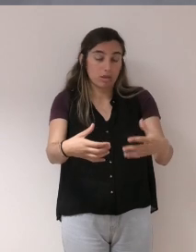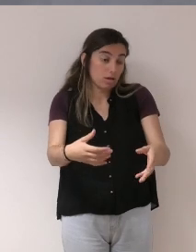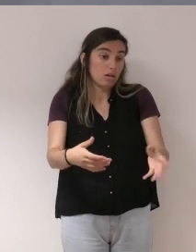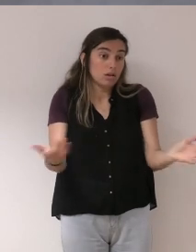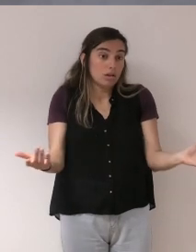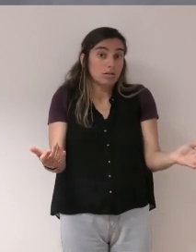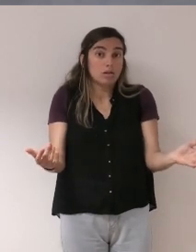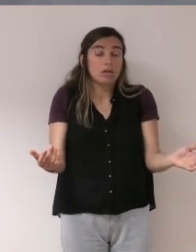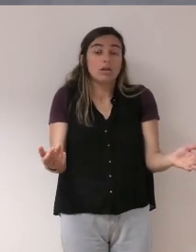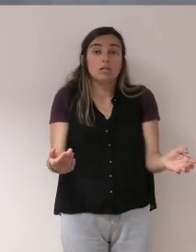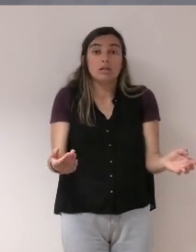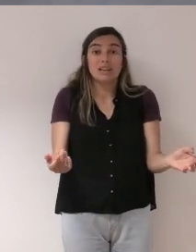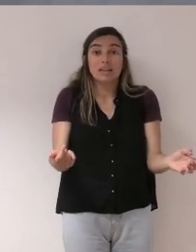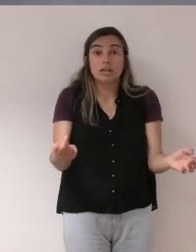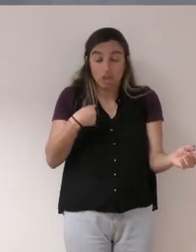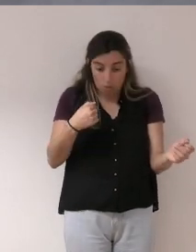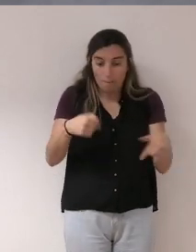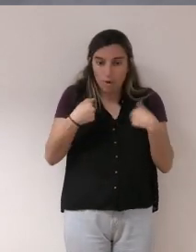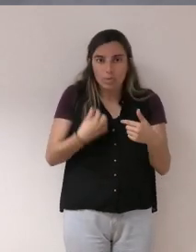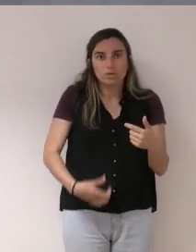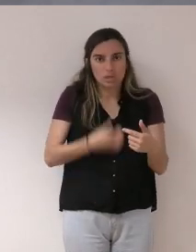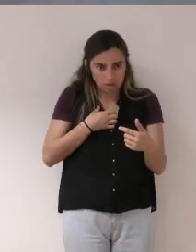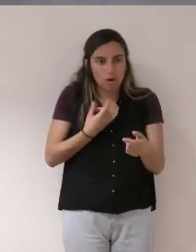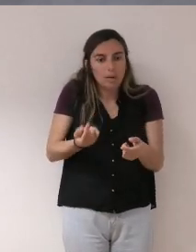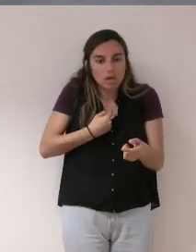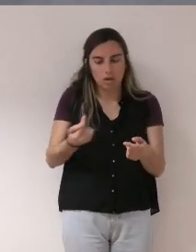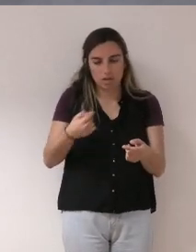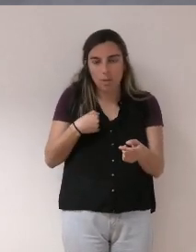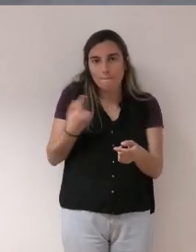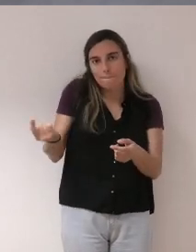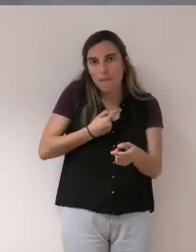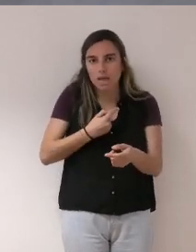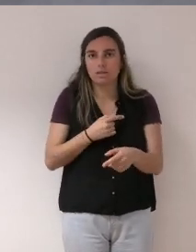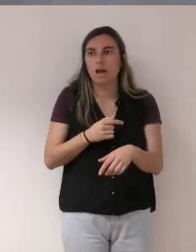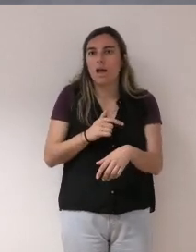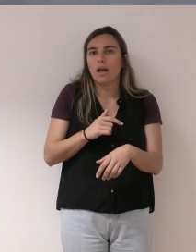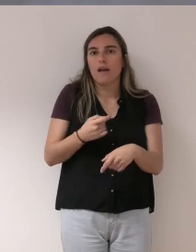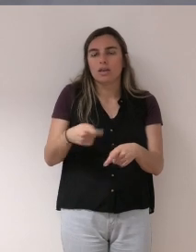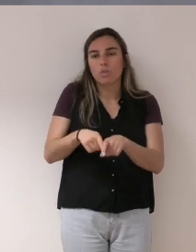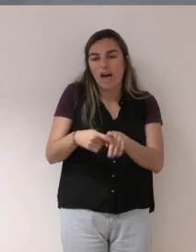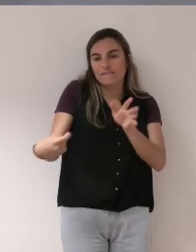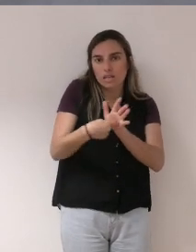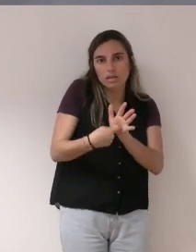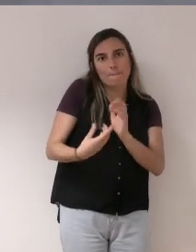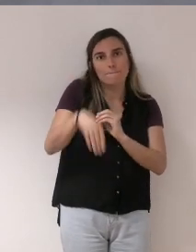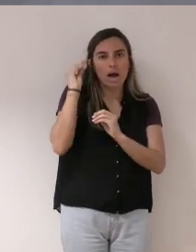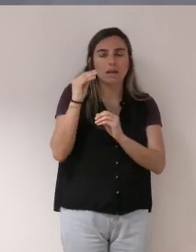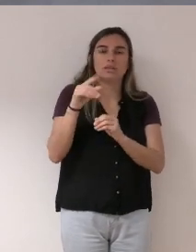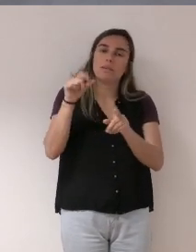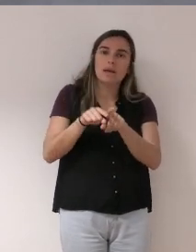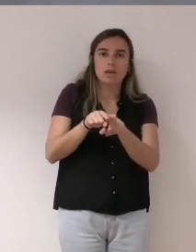mais, para comigo mesmo, em termos de exigência, sabendo que esta exigência, supostamente, pode